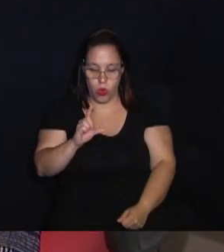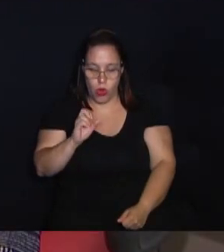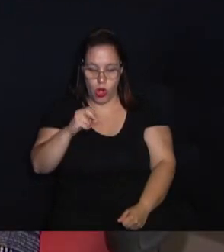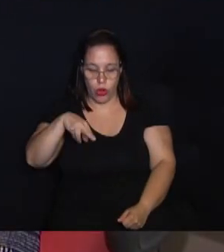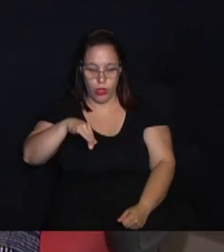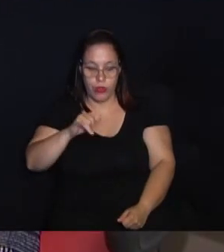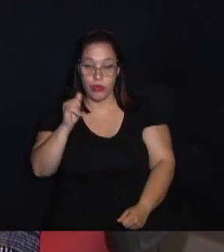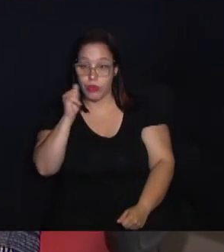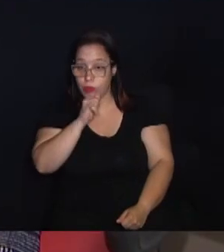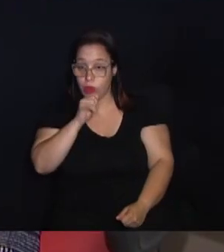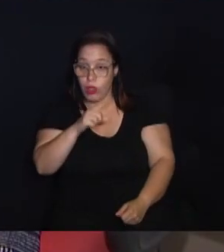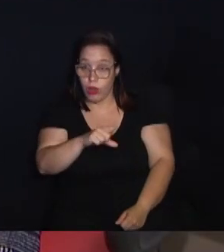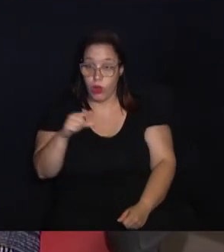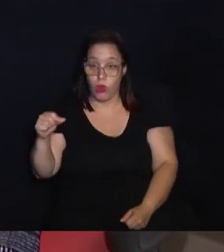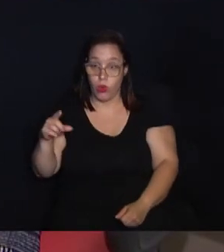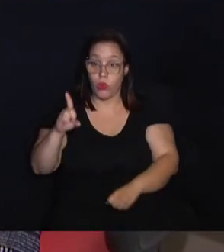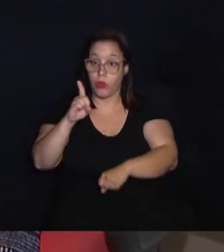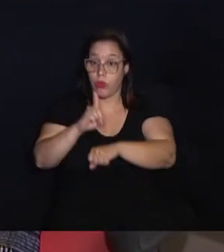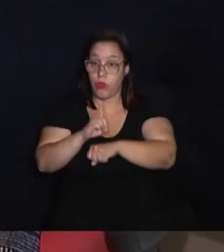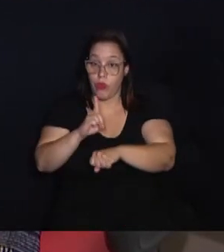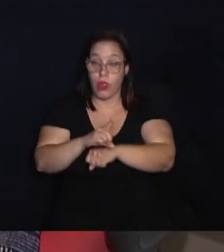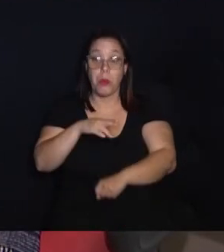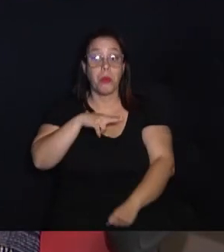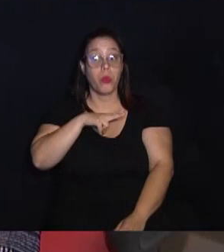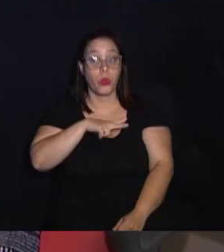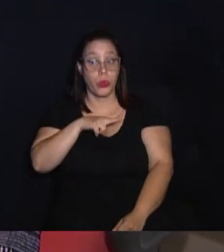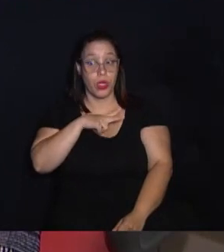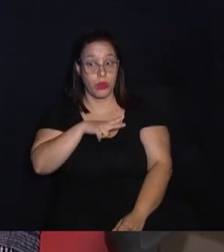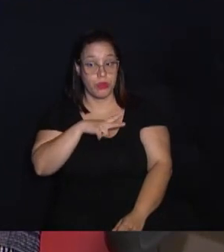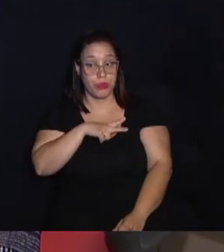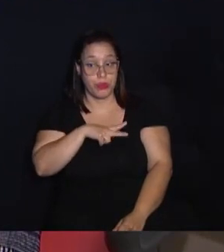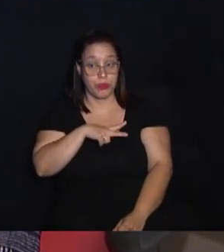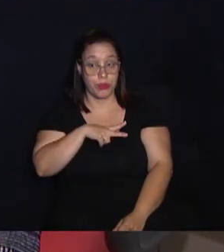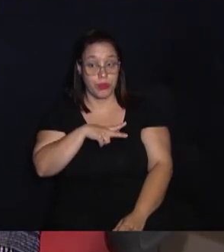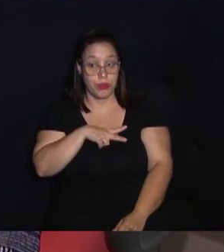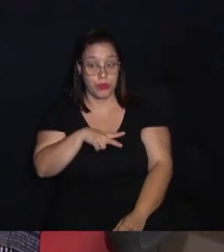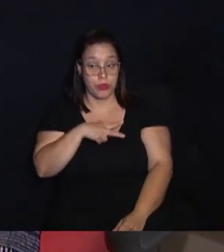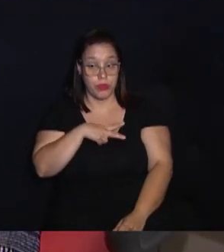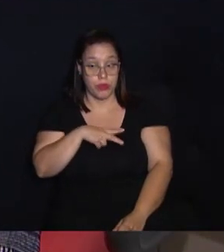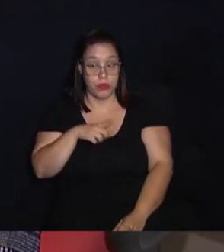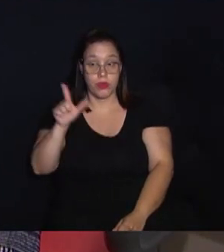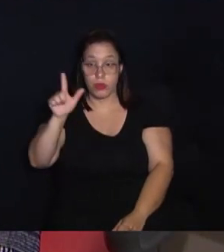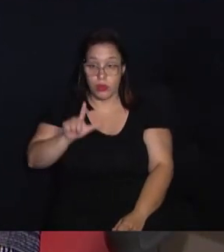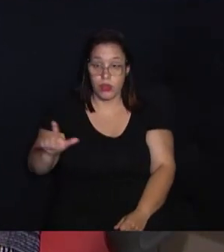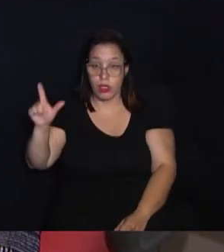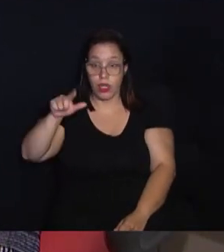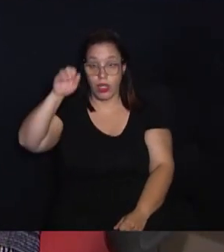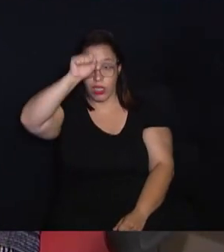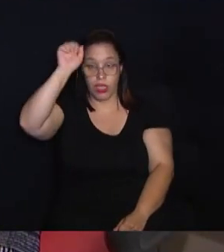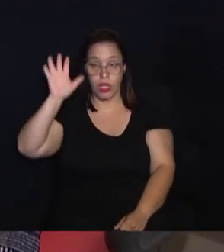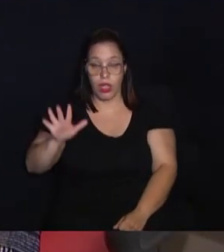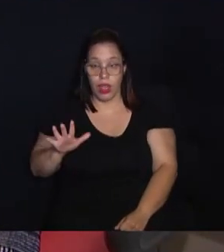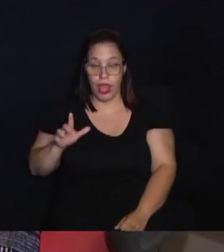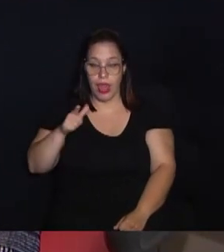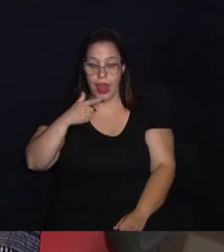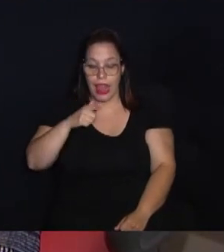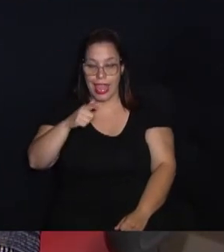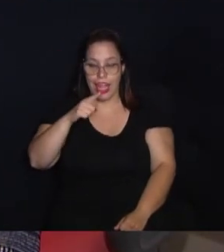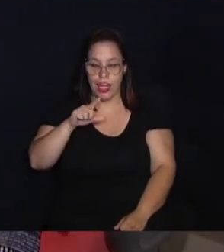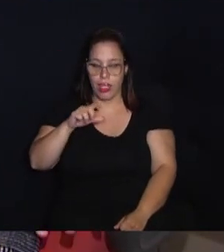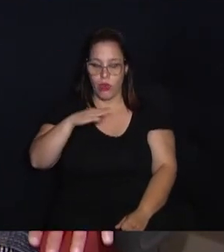de Itália para fazer o meu doutorado em Portugal, nomeadamente na área de literaturas africanas de língua portuguesa. Eu fiz